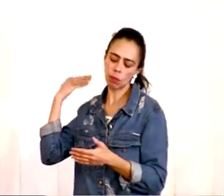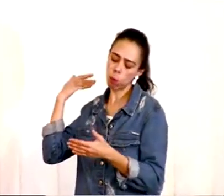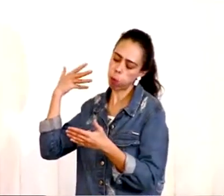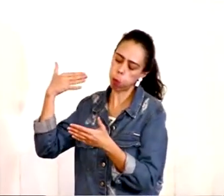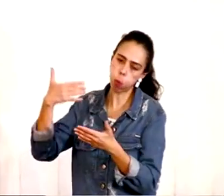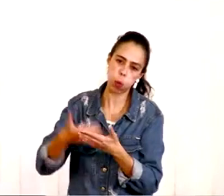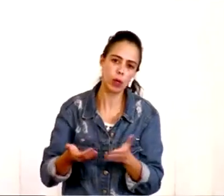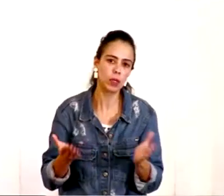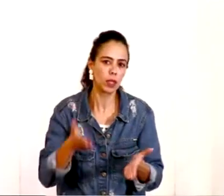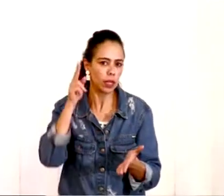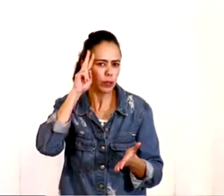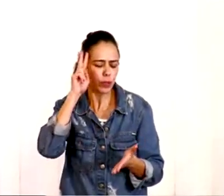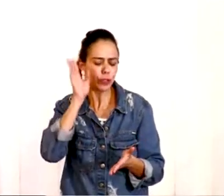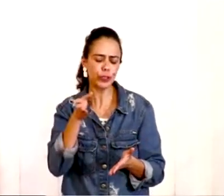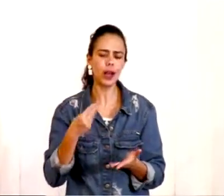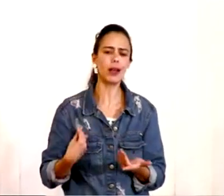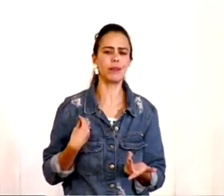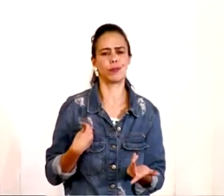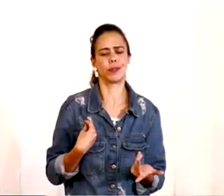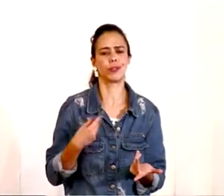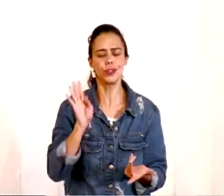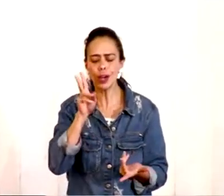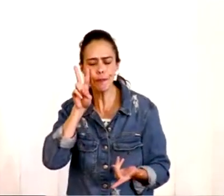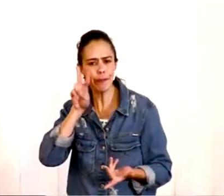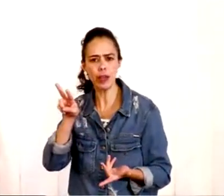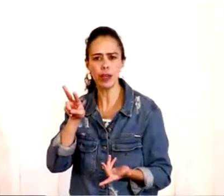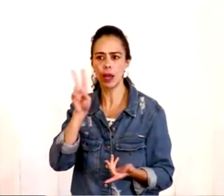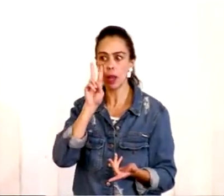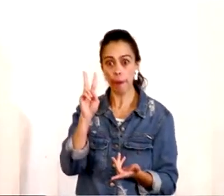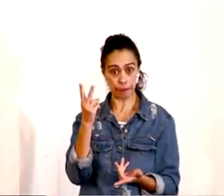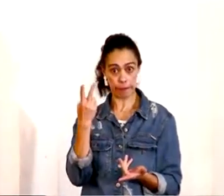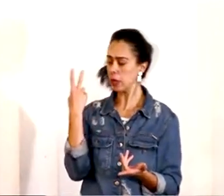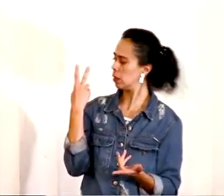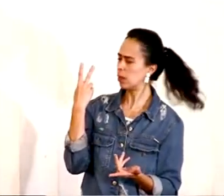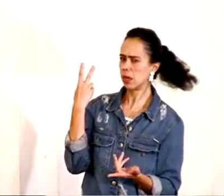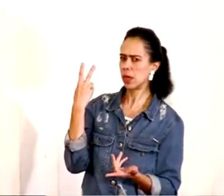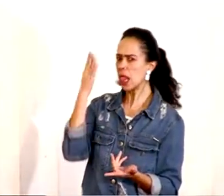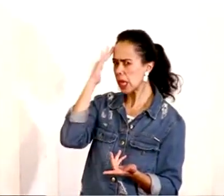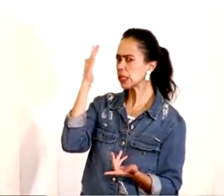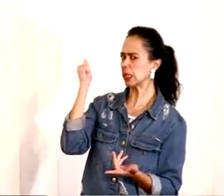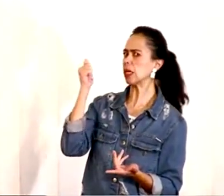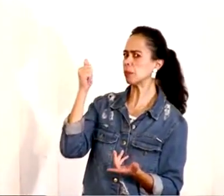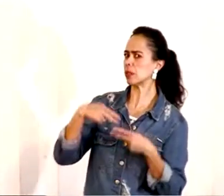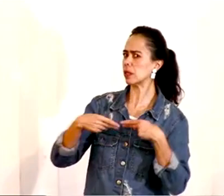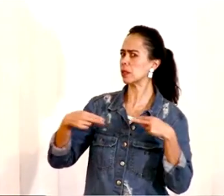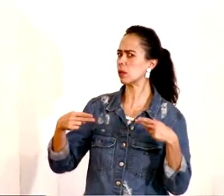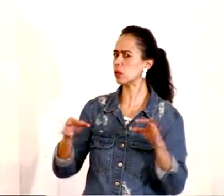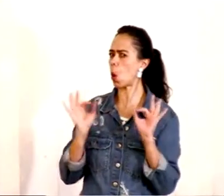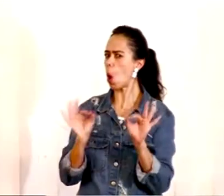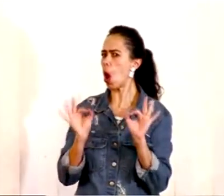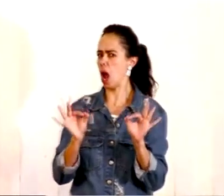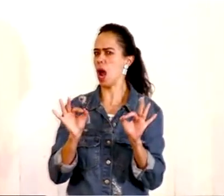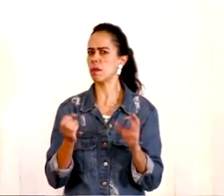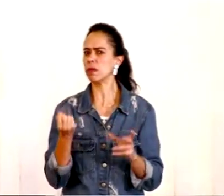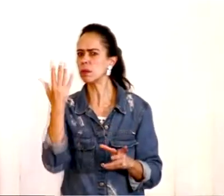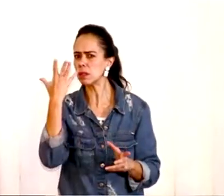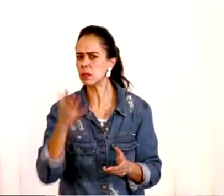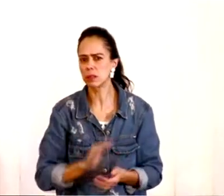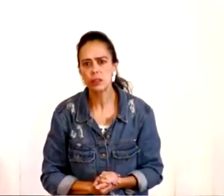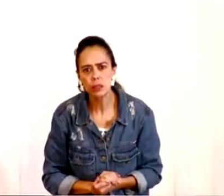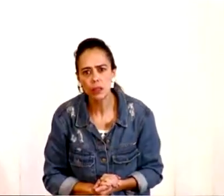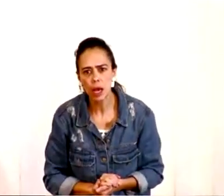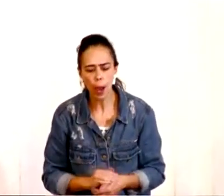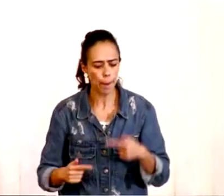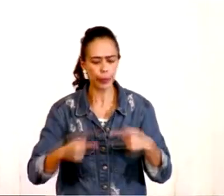que momentos trágicos aconteceram, inclusive com as políticas